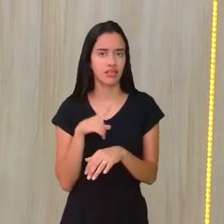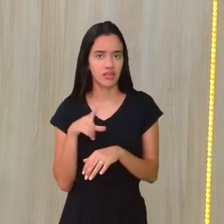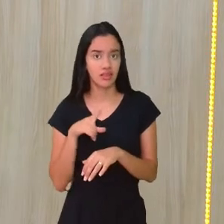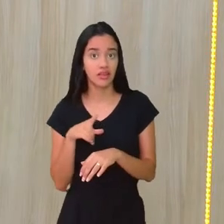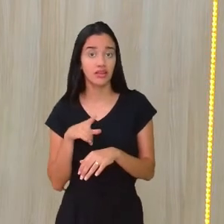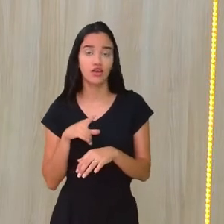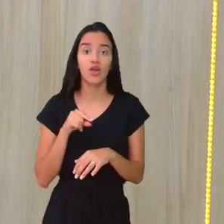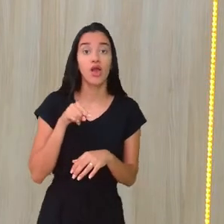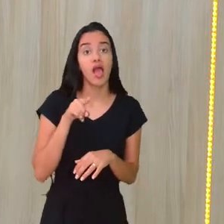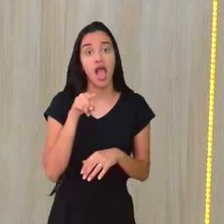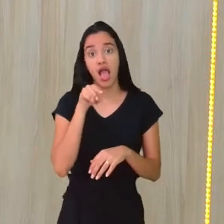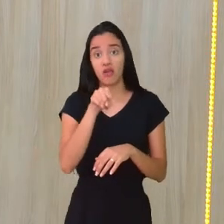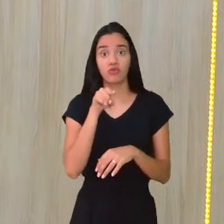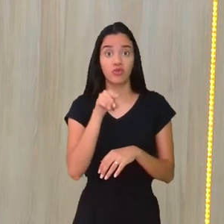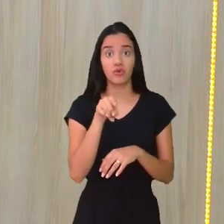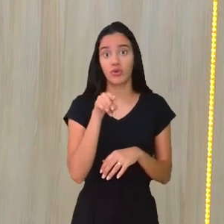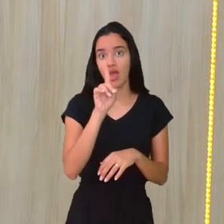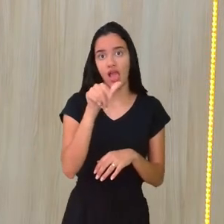Então, seja você